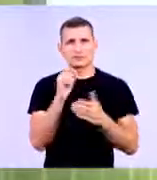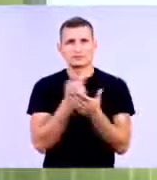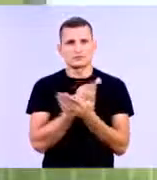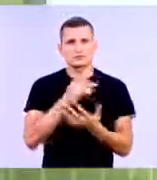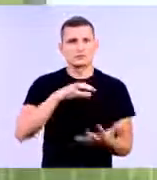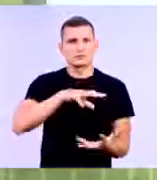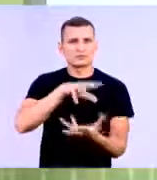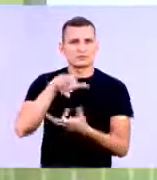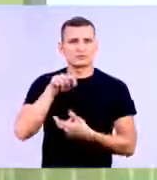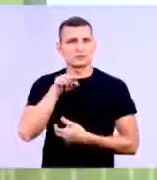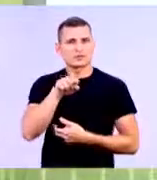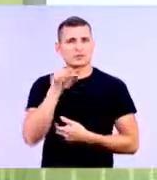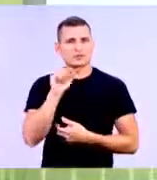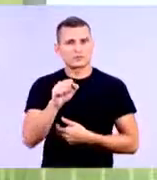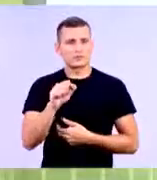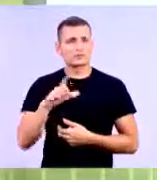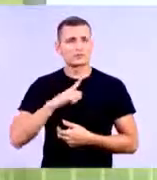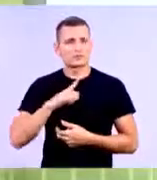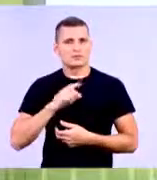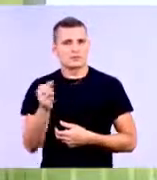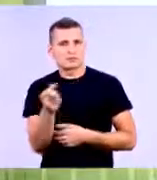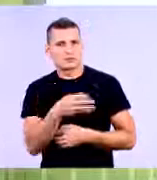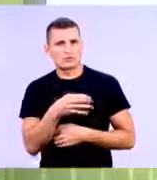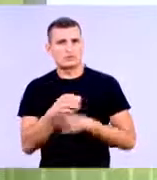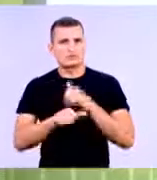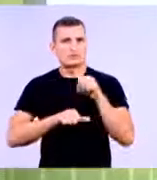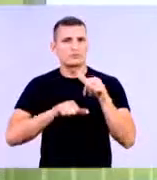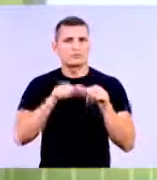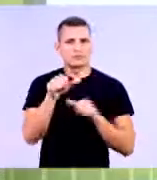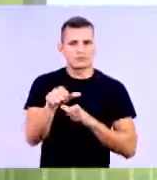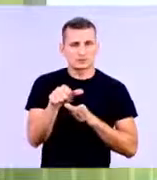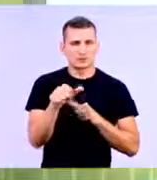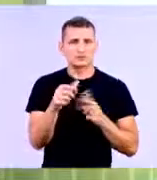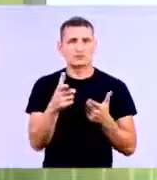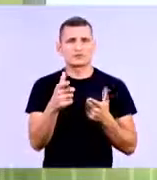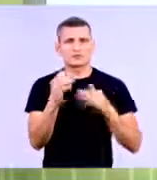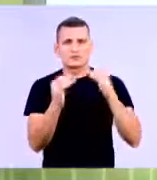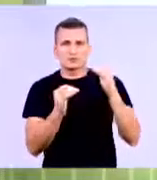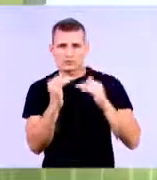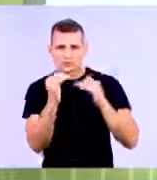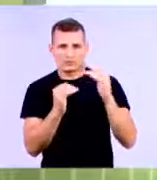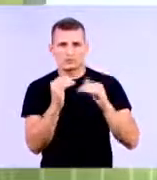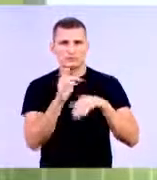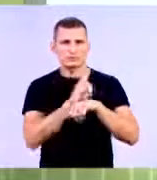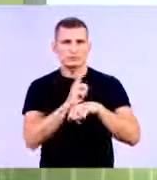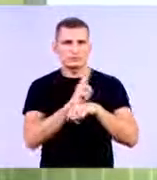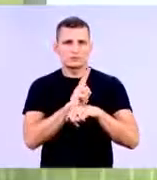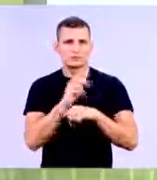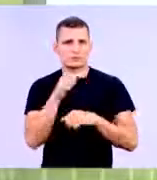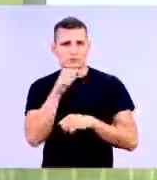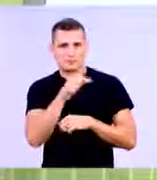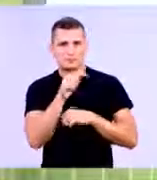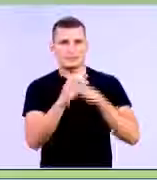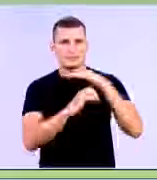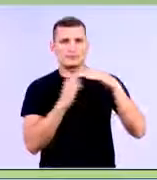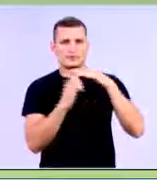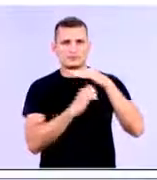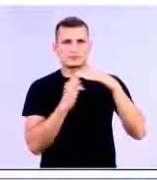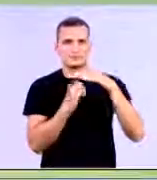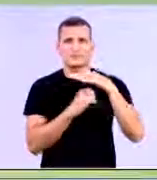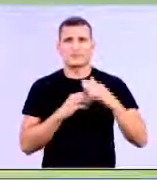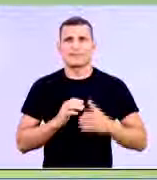que ele possa trazer novas mudanças a nível estrutural em segurança para a empresa,